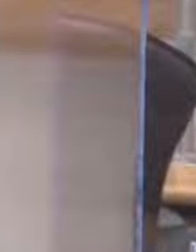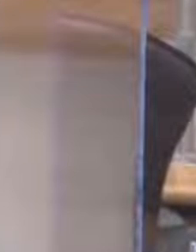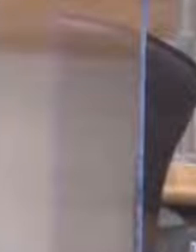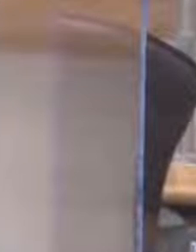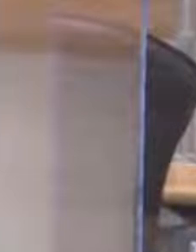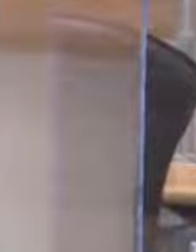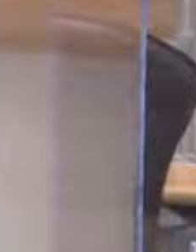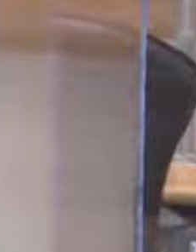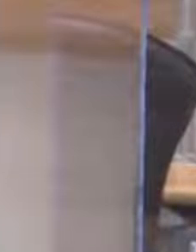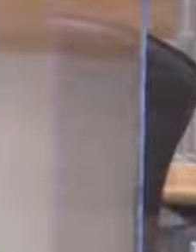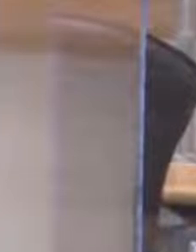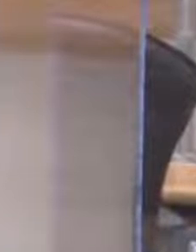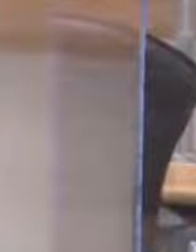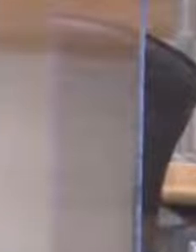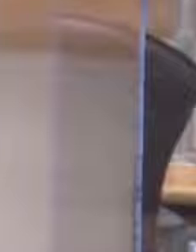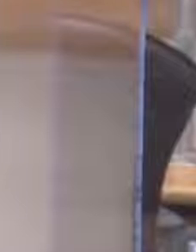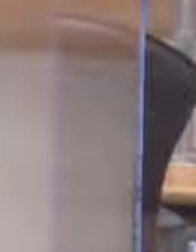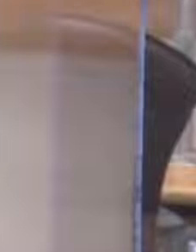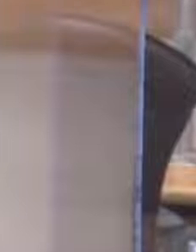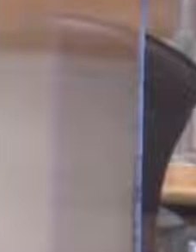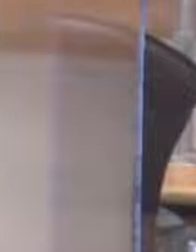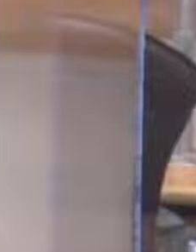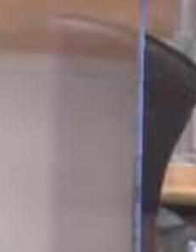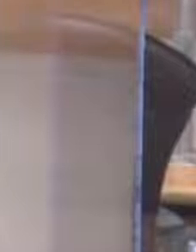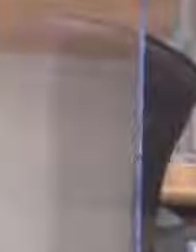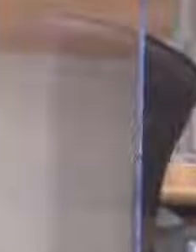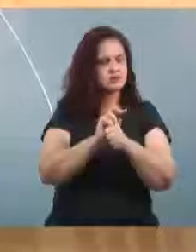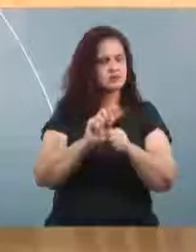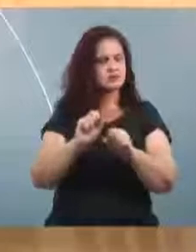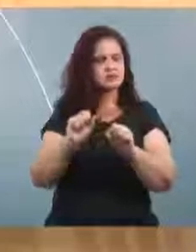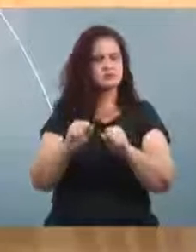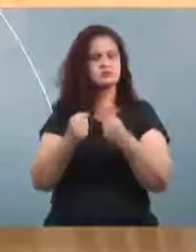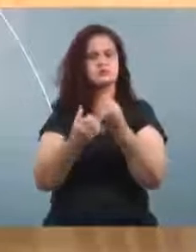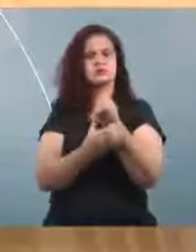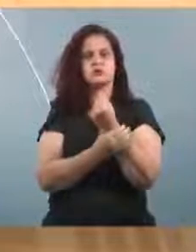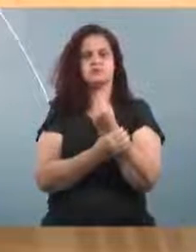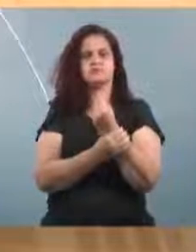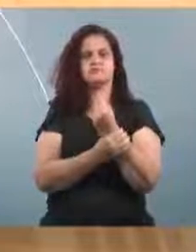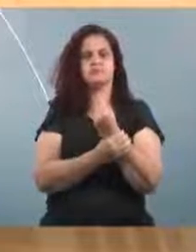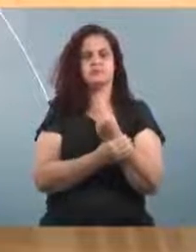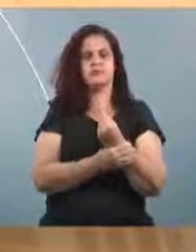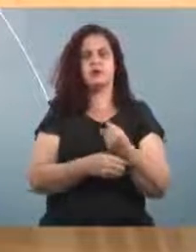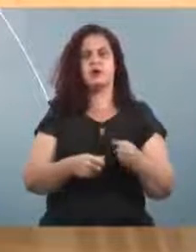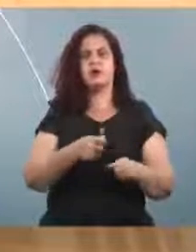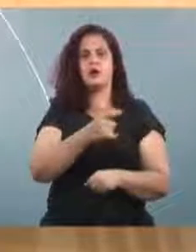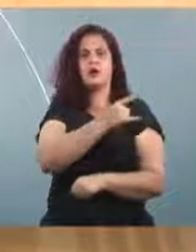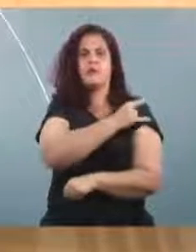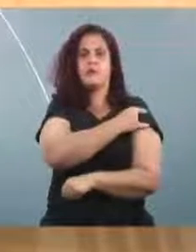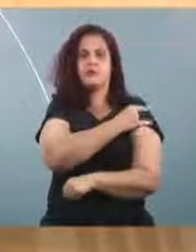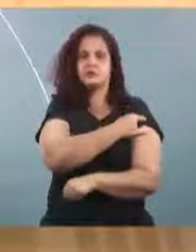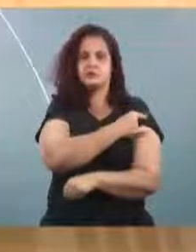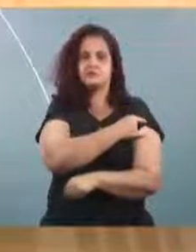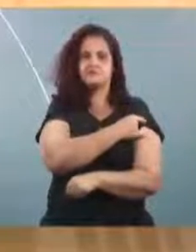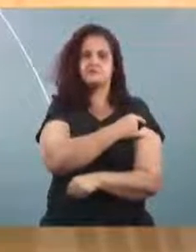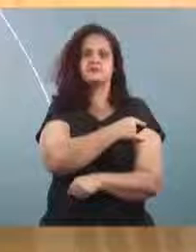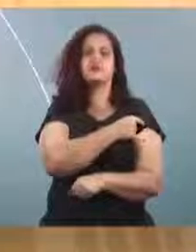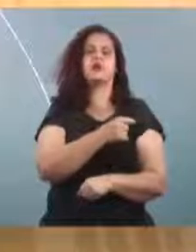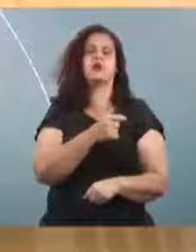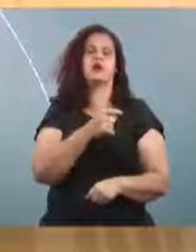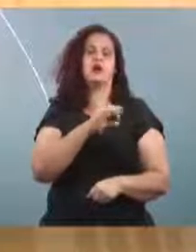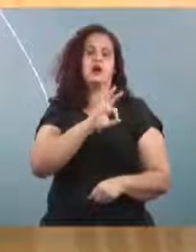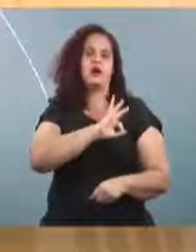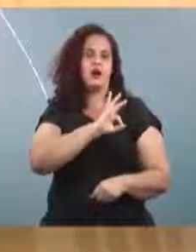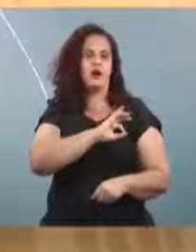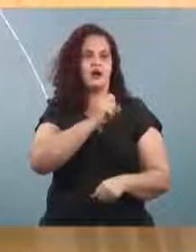acertado que ficaria agora lá em Barra de Santana a segurança pública também foi assunto o deputado Coronel Azevedo